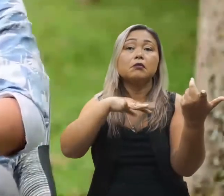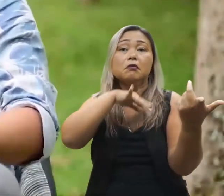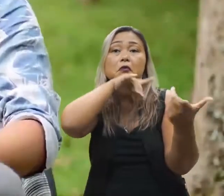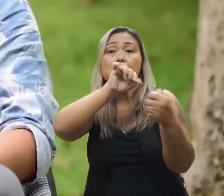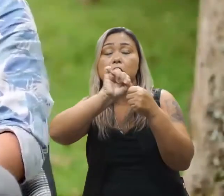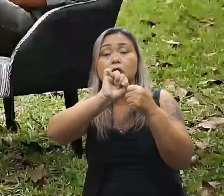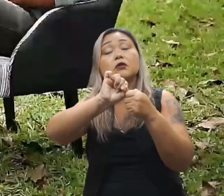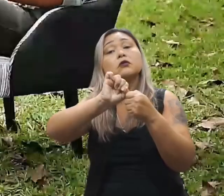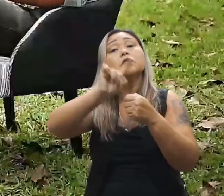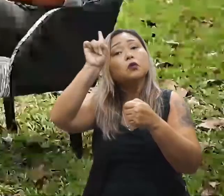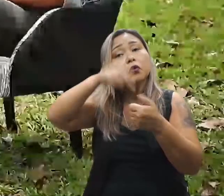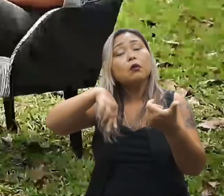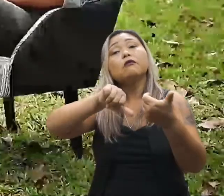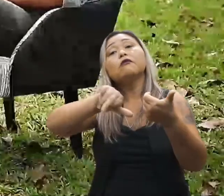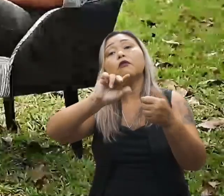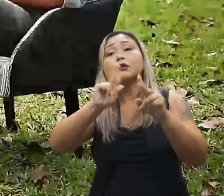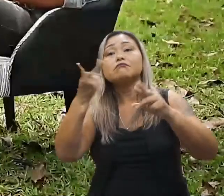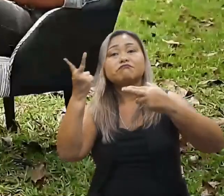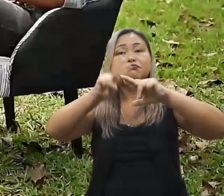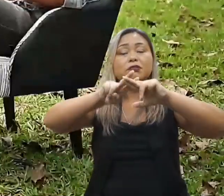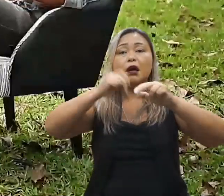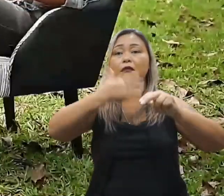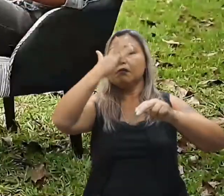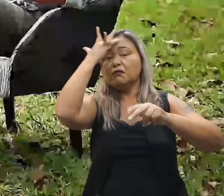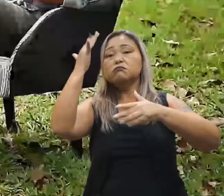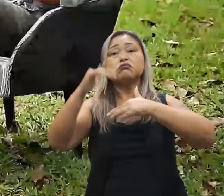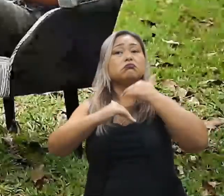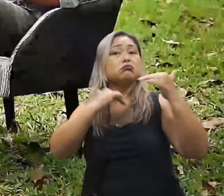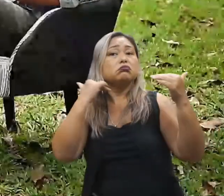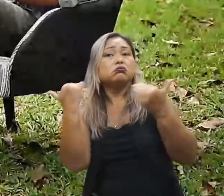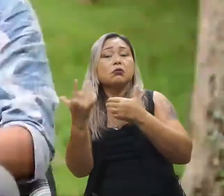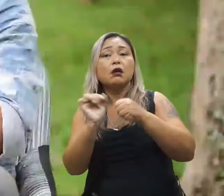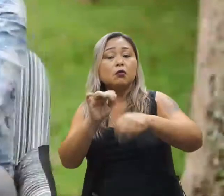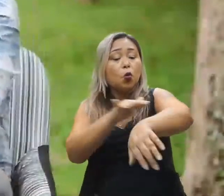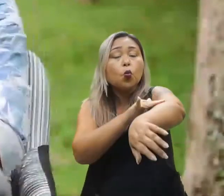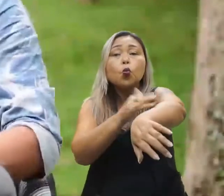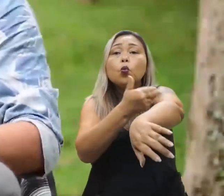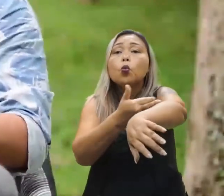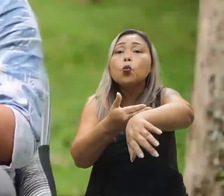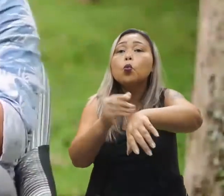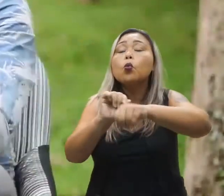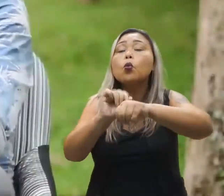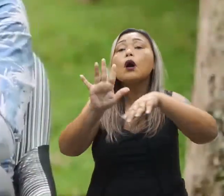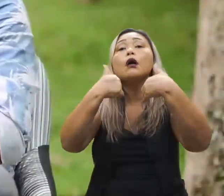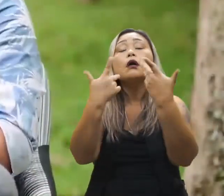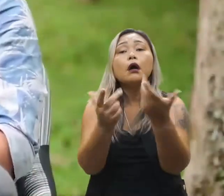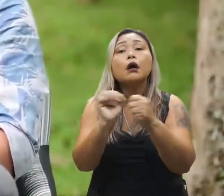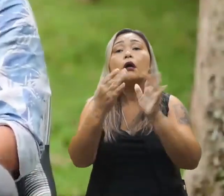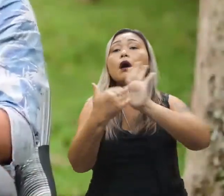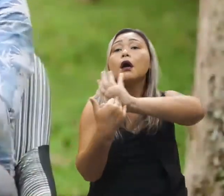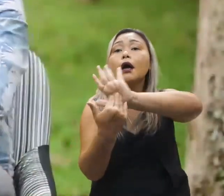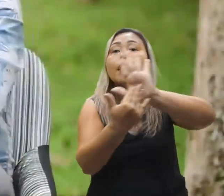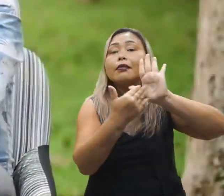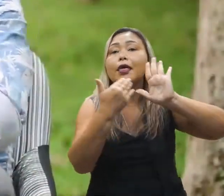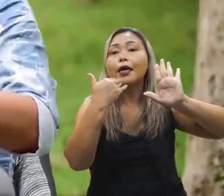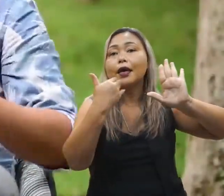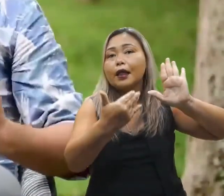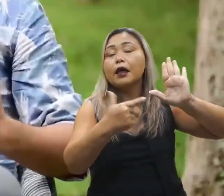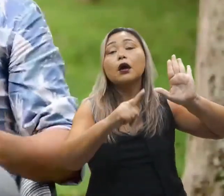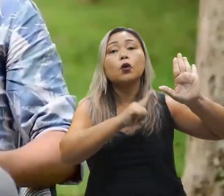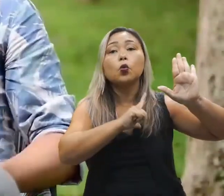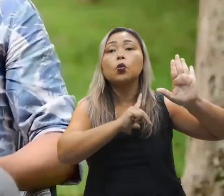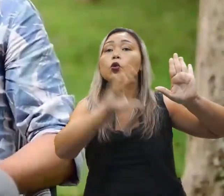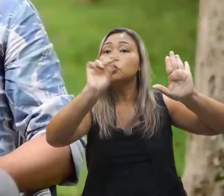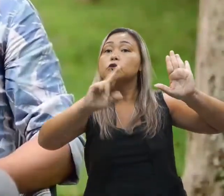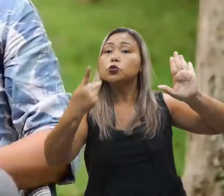foi, né, o Holocausto. A Declaração de Direitos do Homem, dos Direitos Humanos, porque a Declaração de Direitos do Homem, ela existiu também,